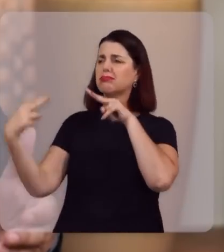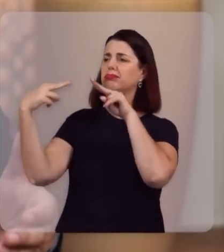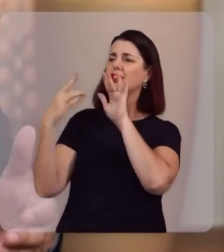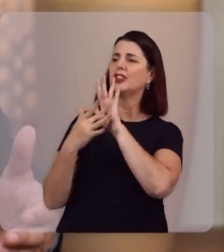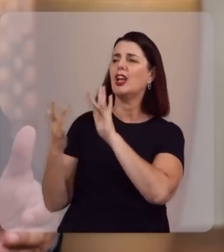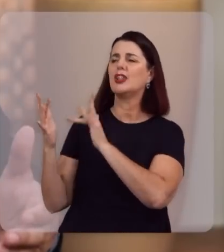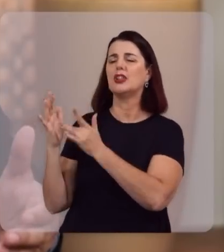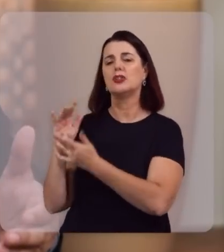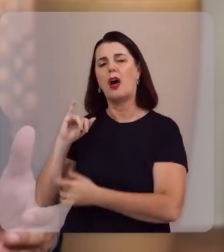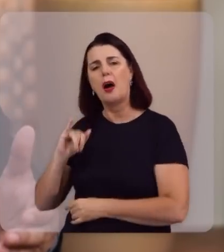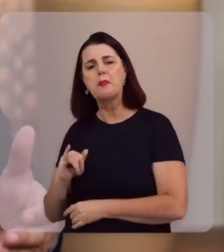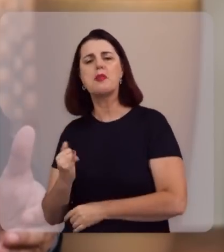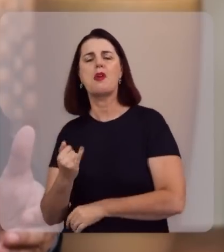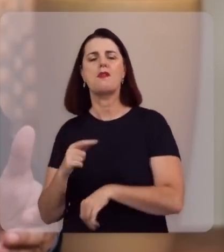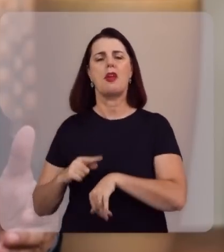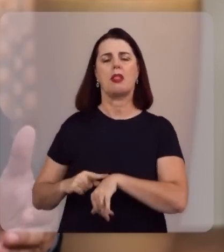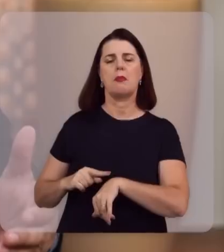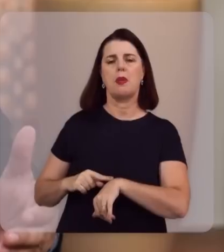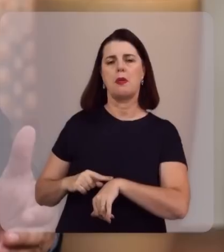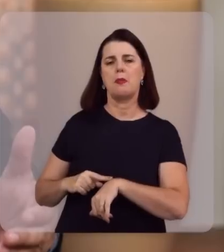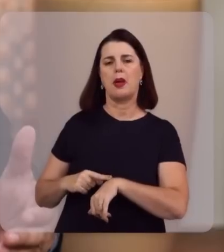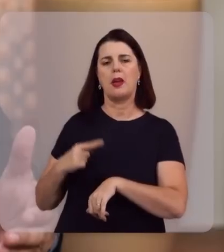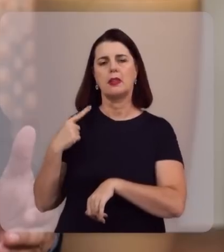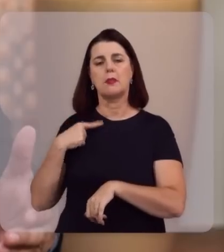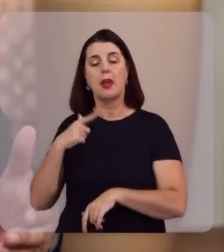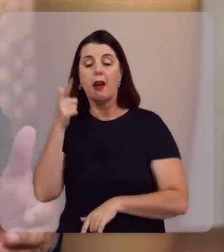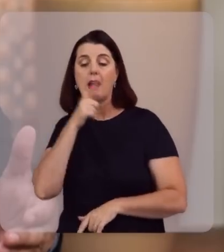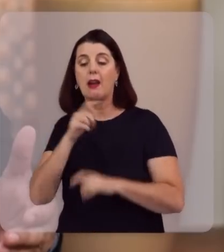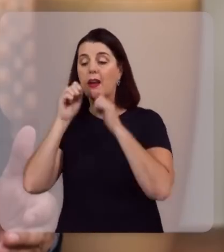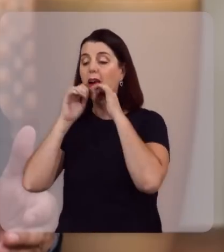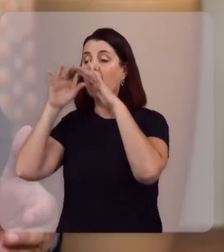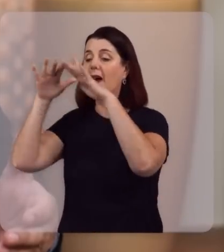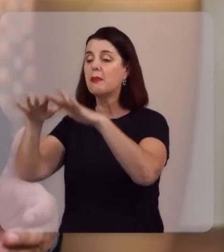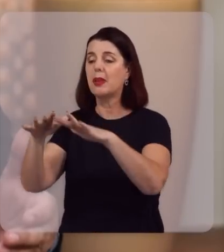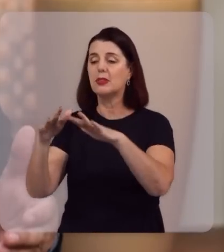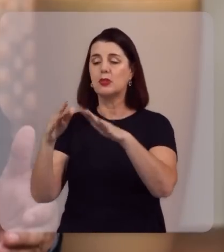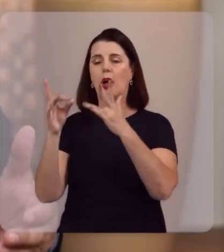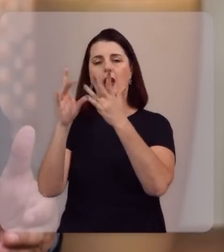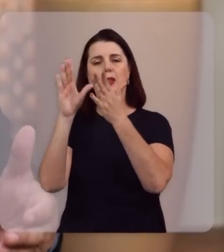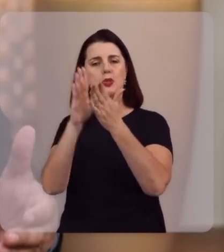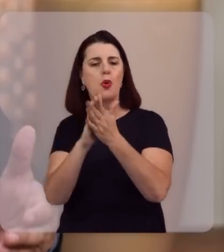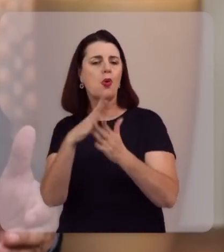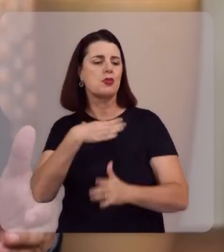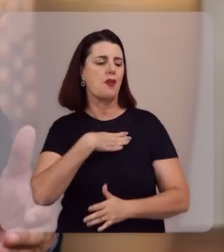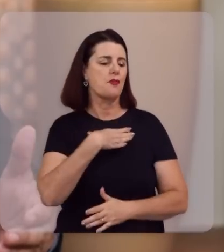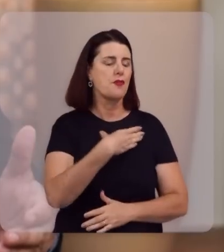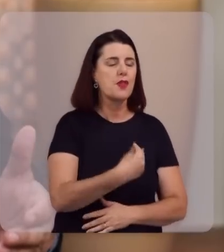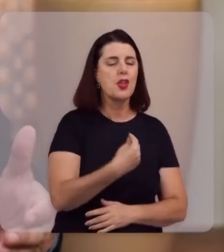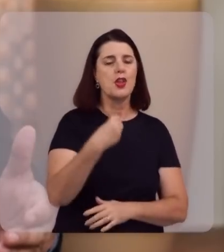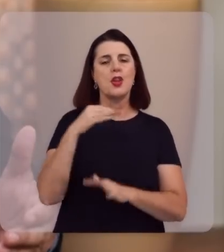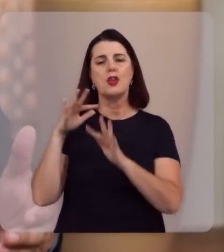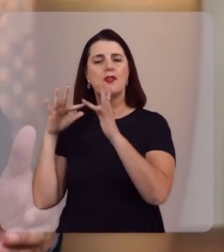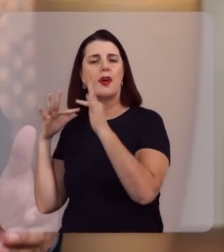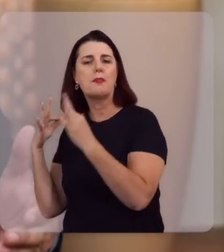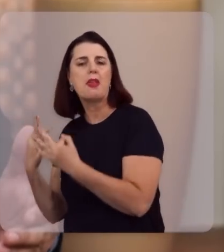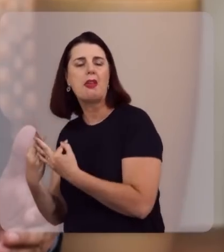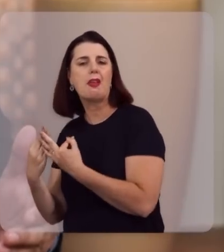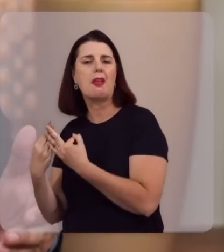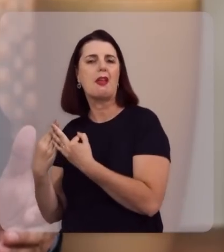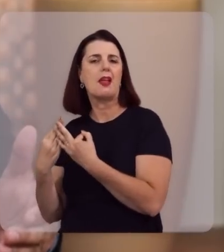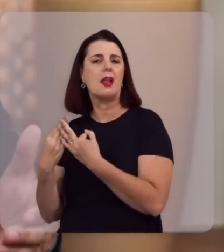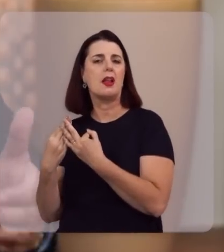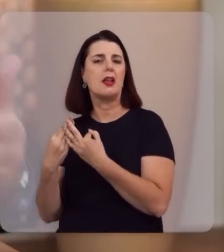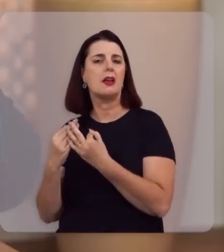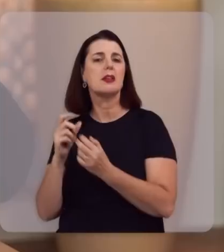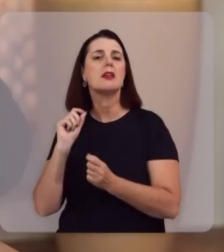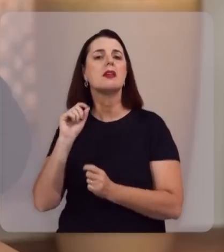Cristo Jesus e aproveite esse momento para ser uma bênção para sua esposa, para os seus filhos, para os seus